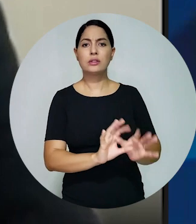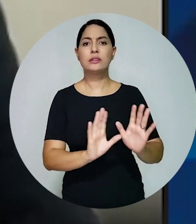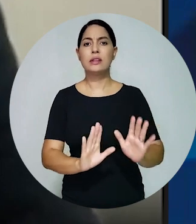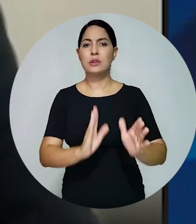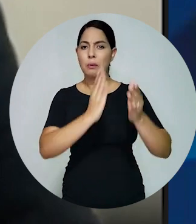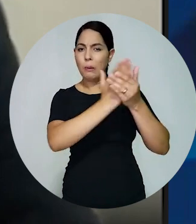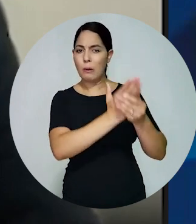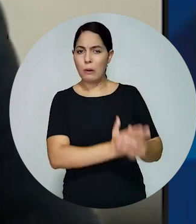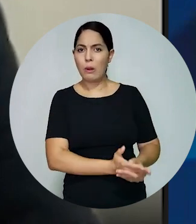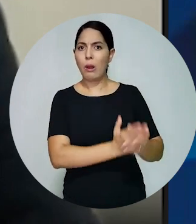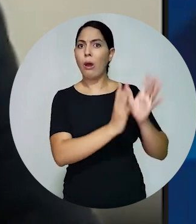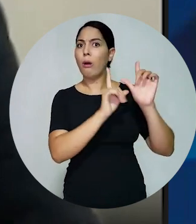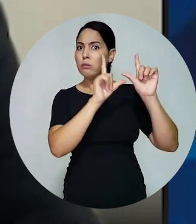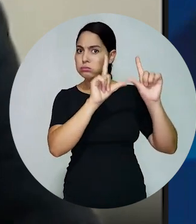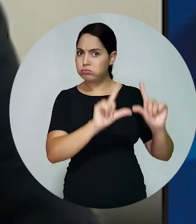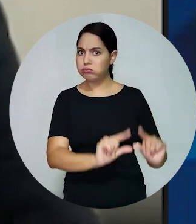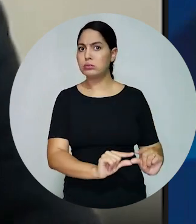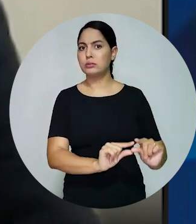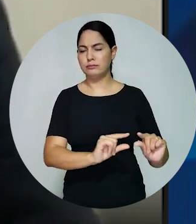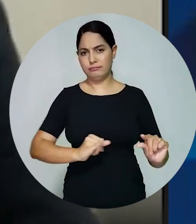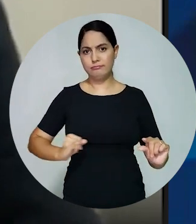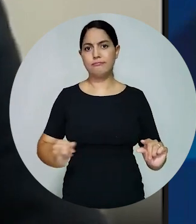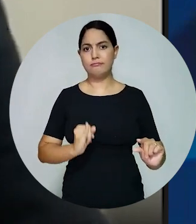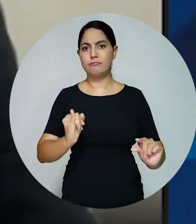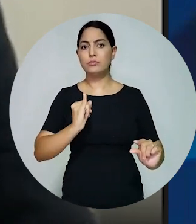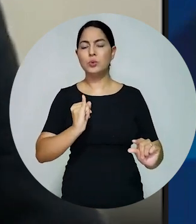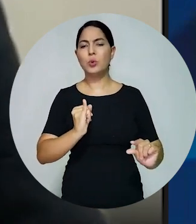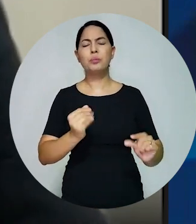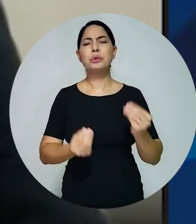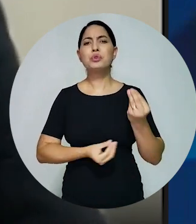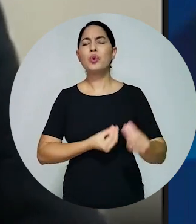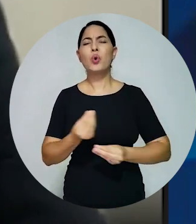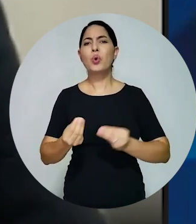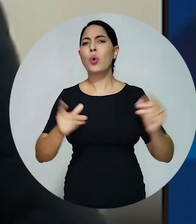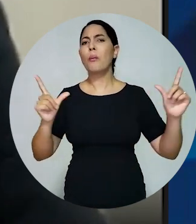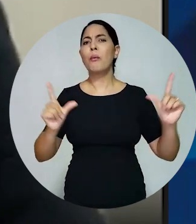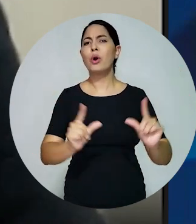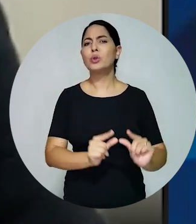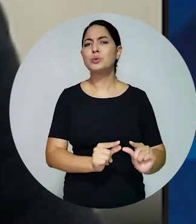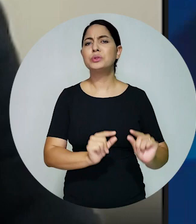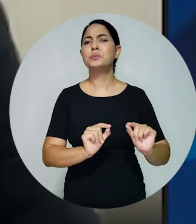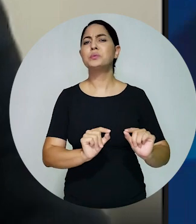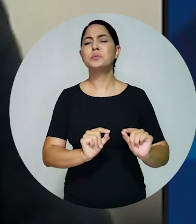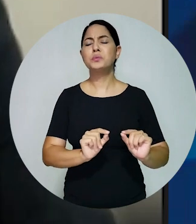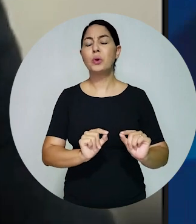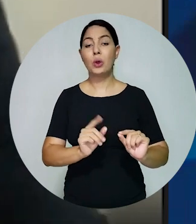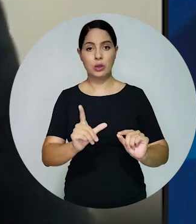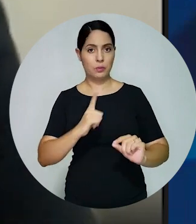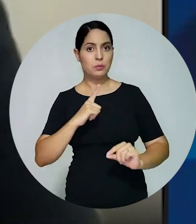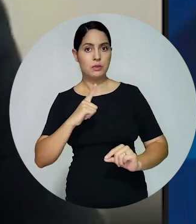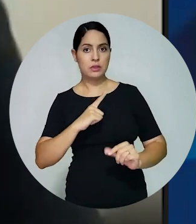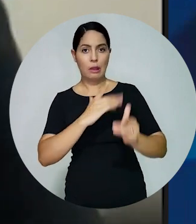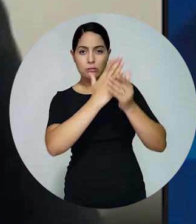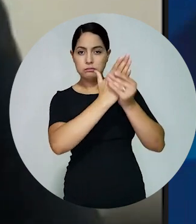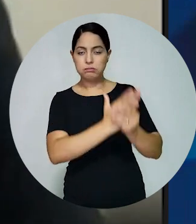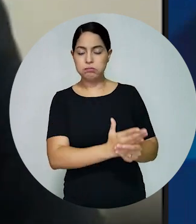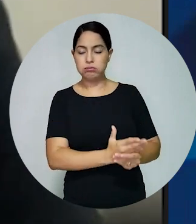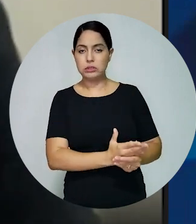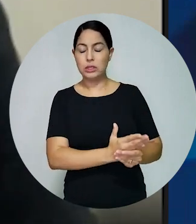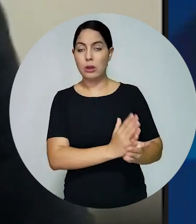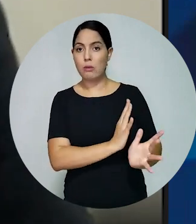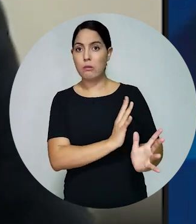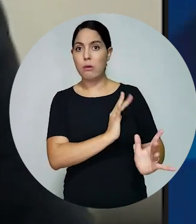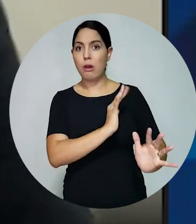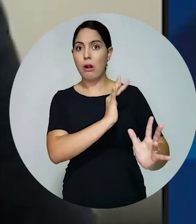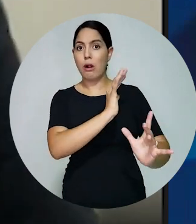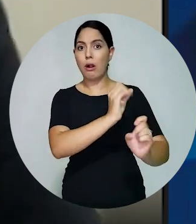reduzir urgentemente o backlog processual. E de que forma fazer isso? A verdade é que esse número de processos